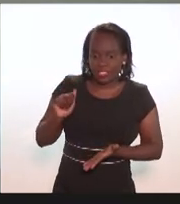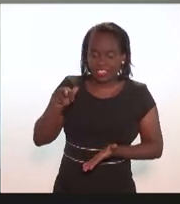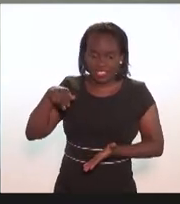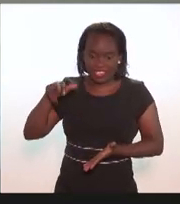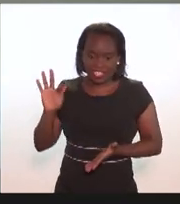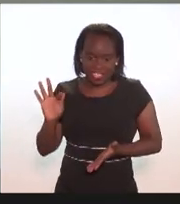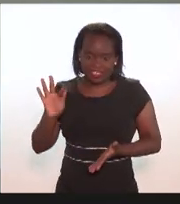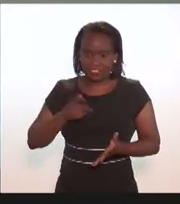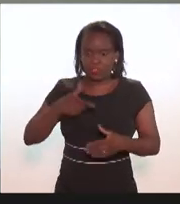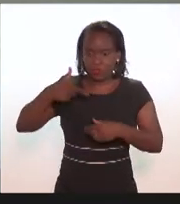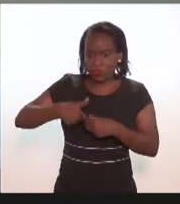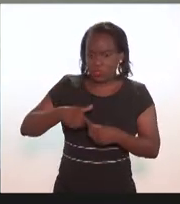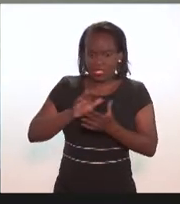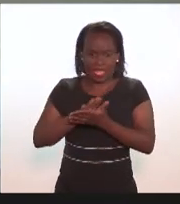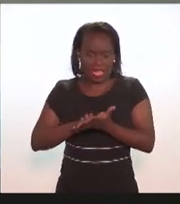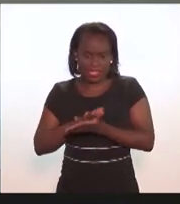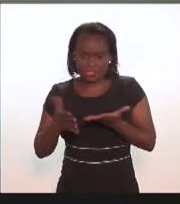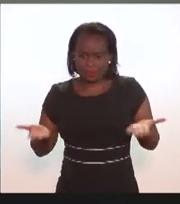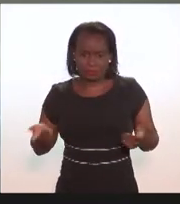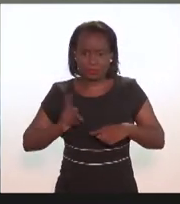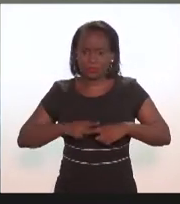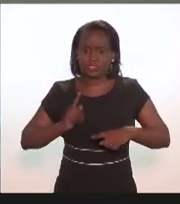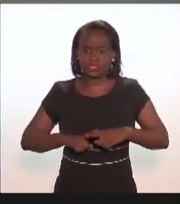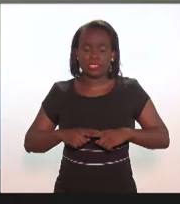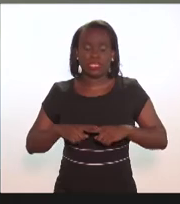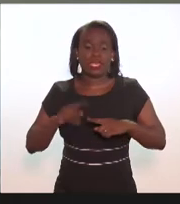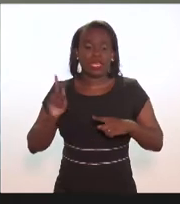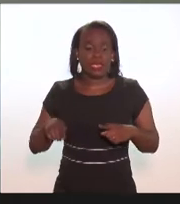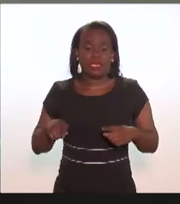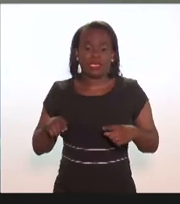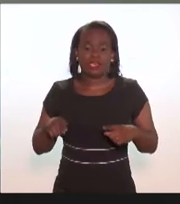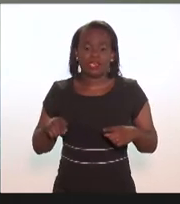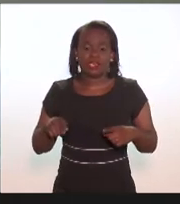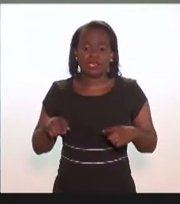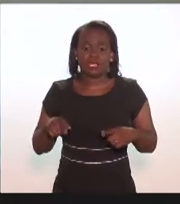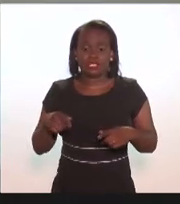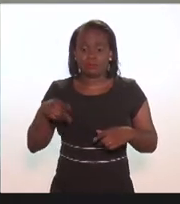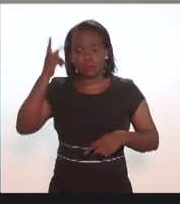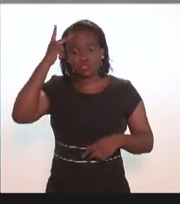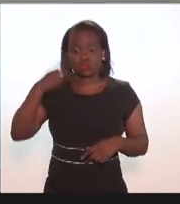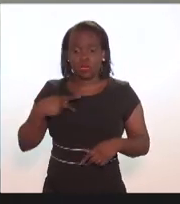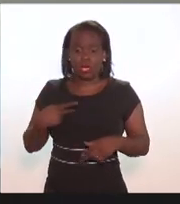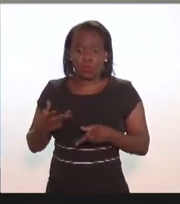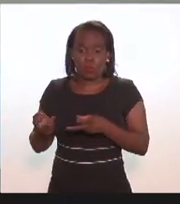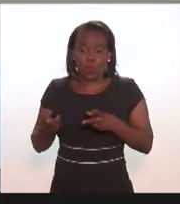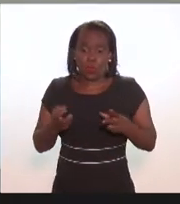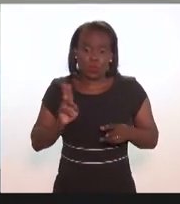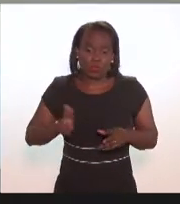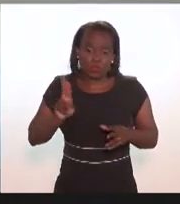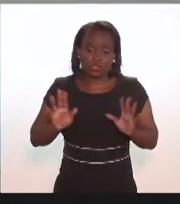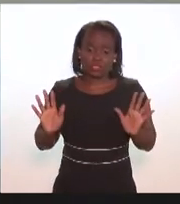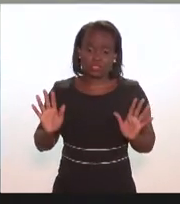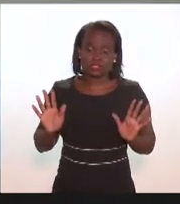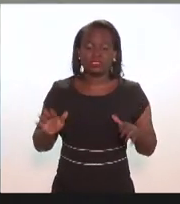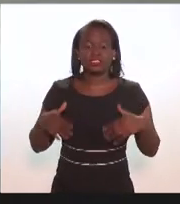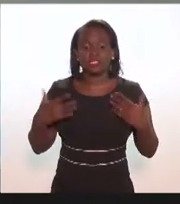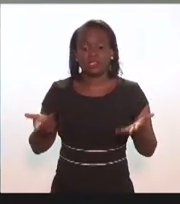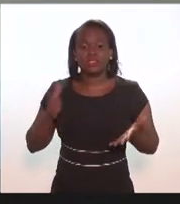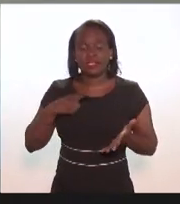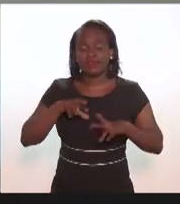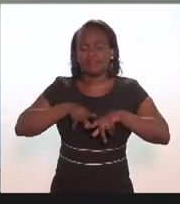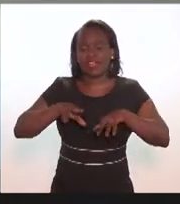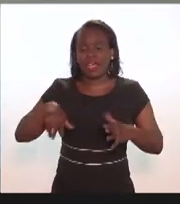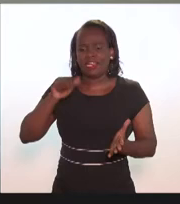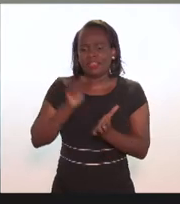no abastecimento desses navios de apoio por se tratar de um autoconsumo. Então, havia vários autos de